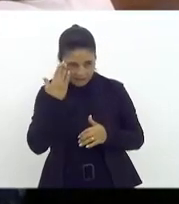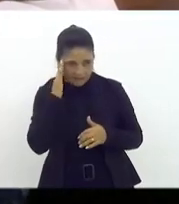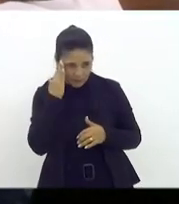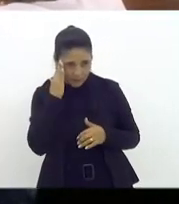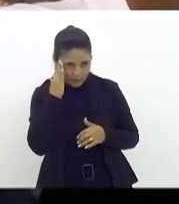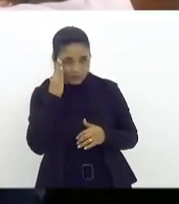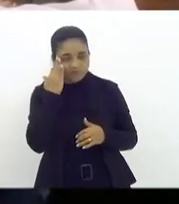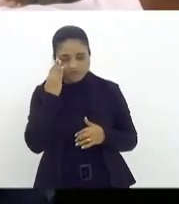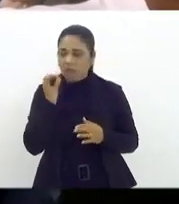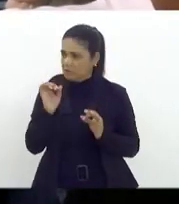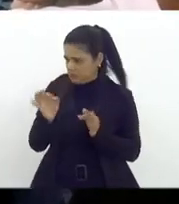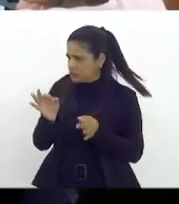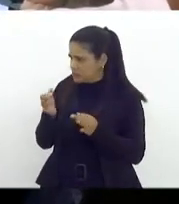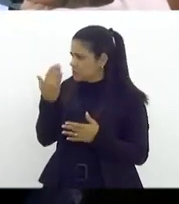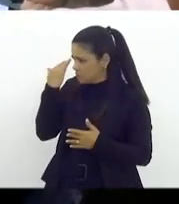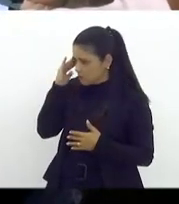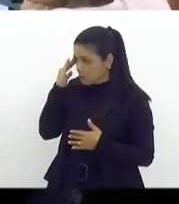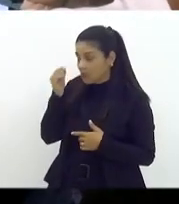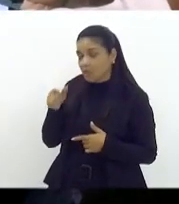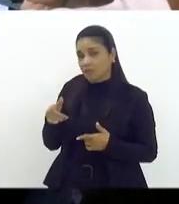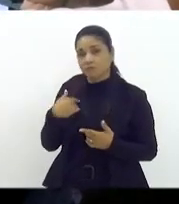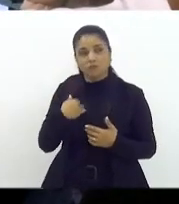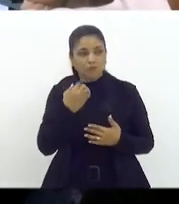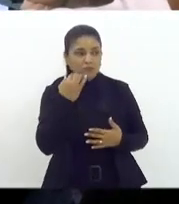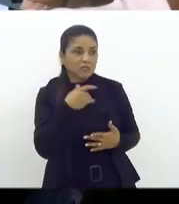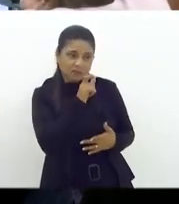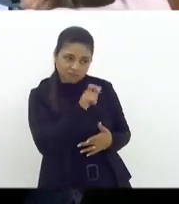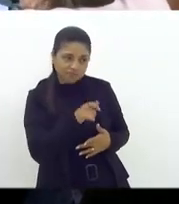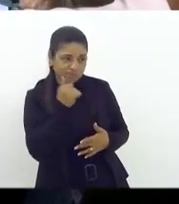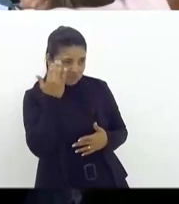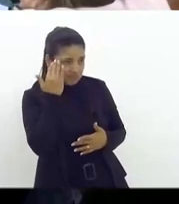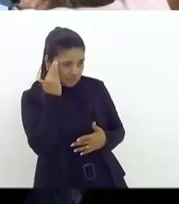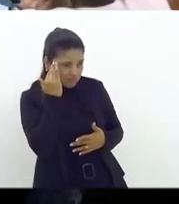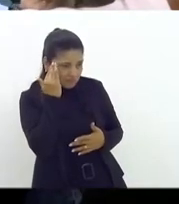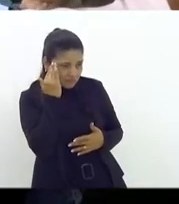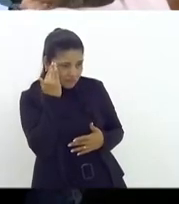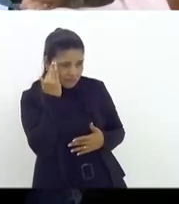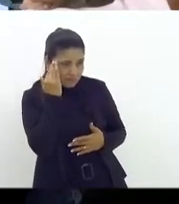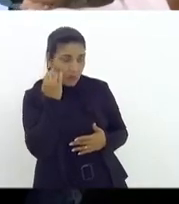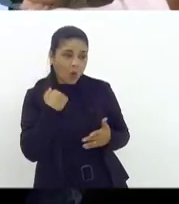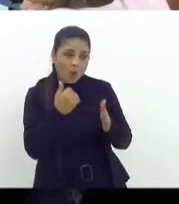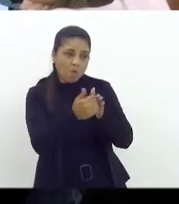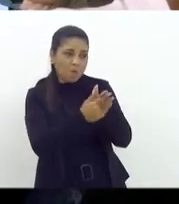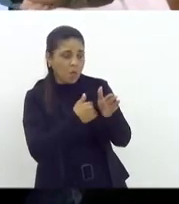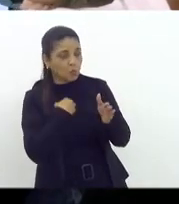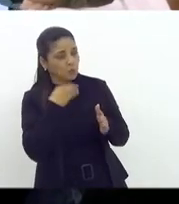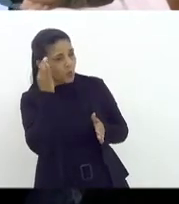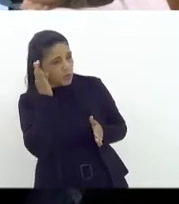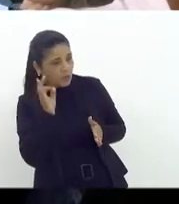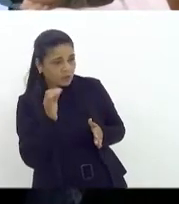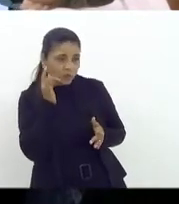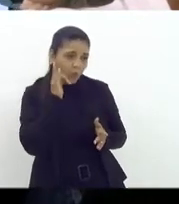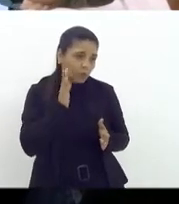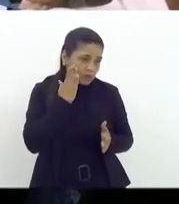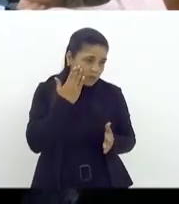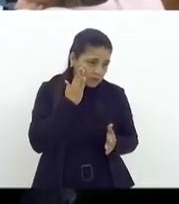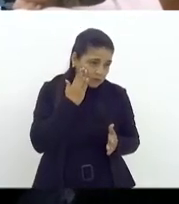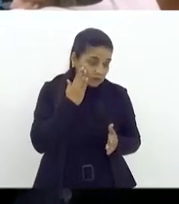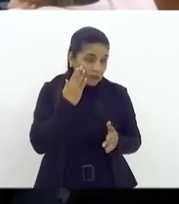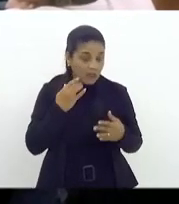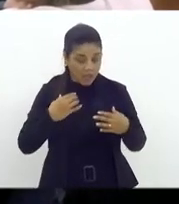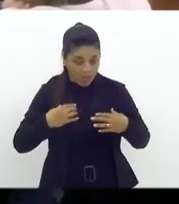entendendo eu não sei se eu entendi a sua pergunta mas enfim a questão da